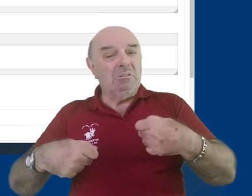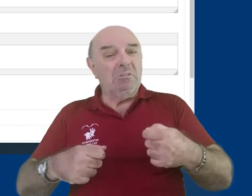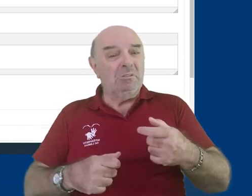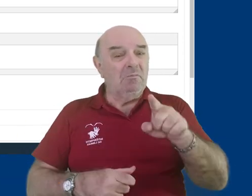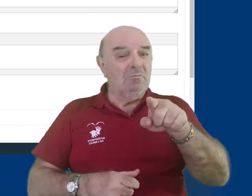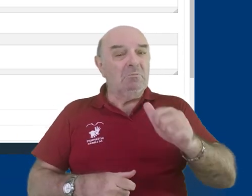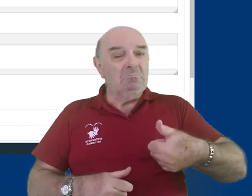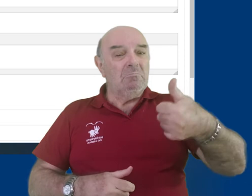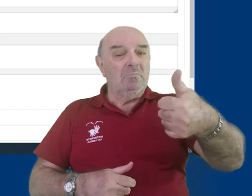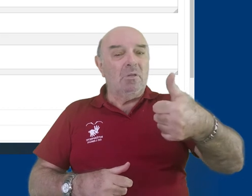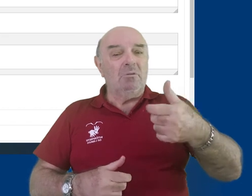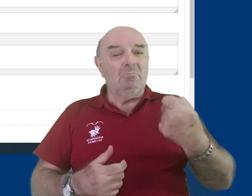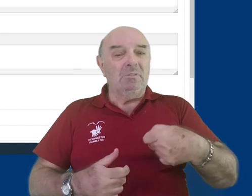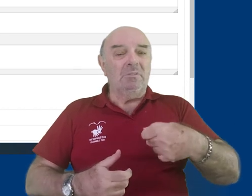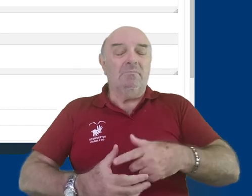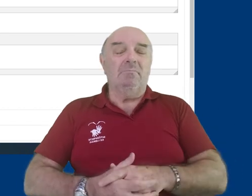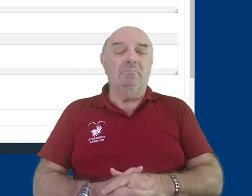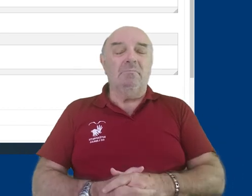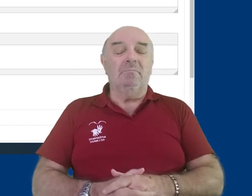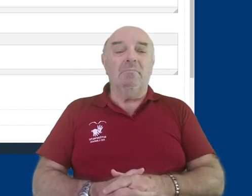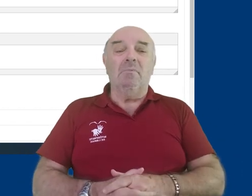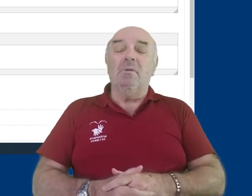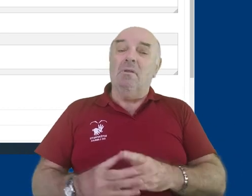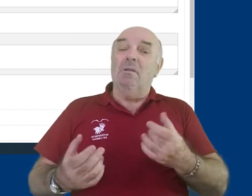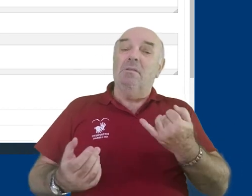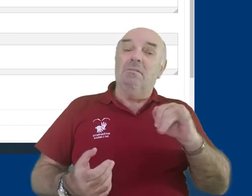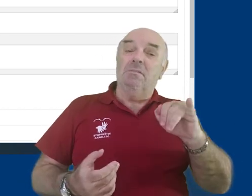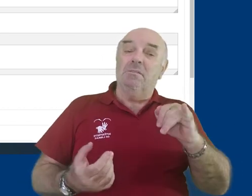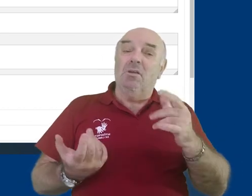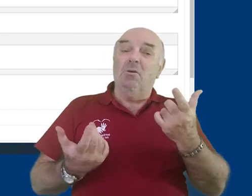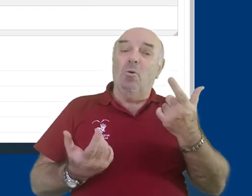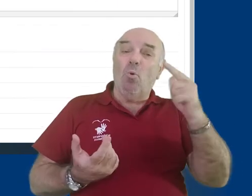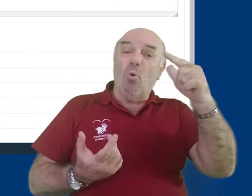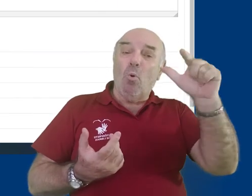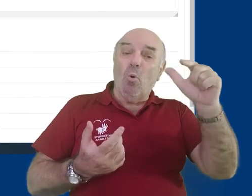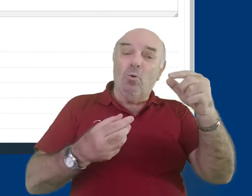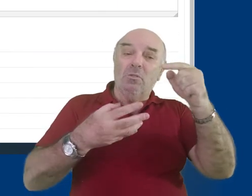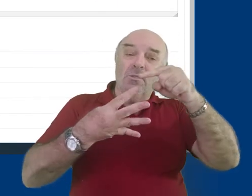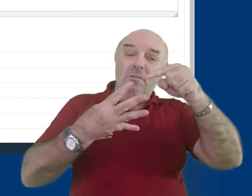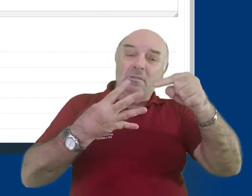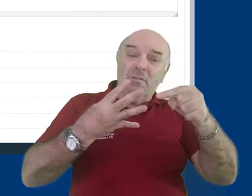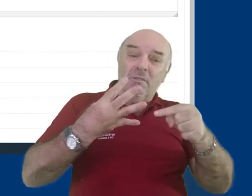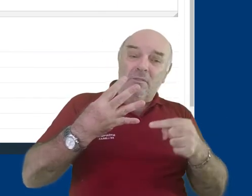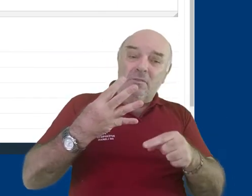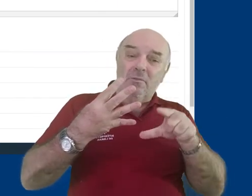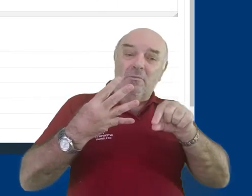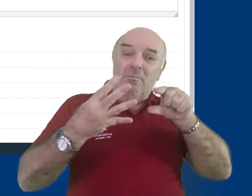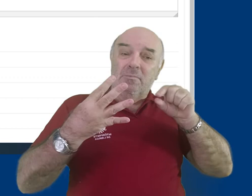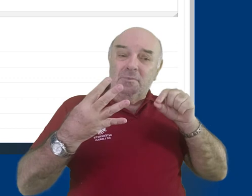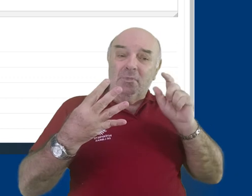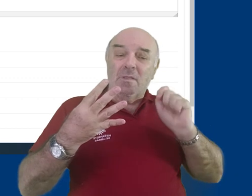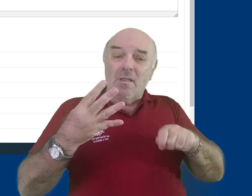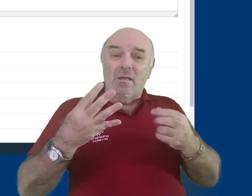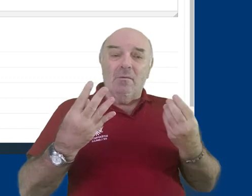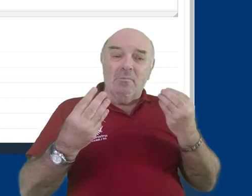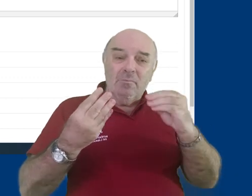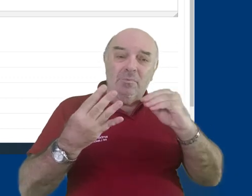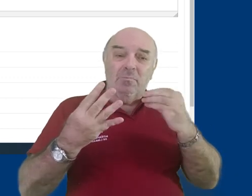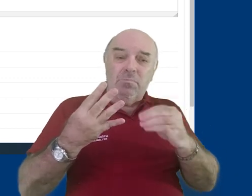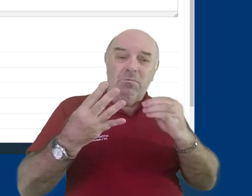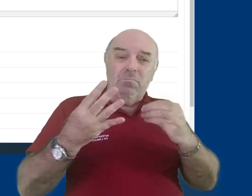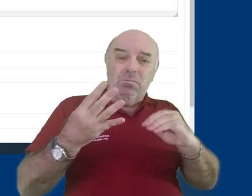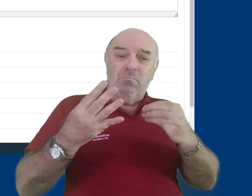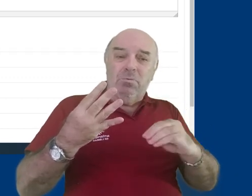poderíamos escrever: precisa melhorar. E se eu tivesse mais